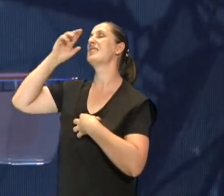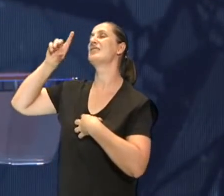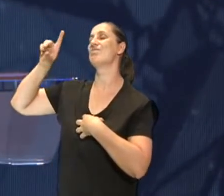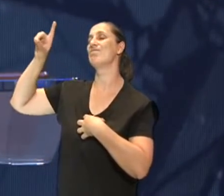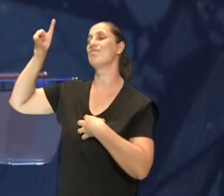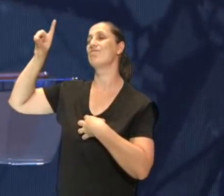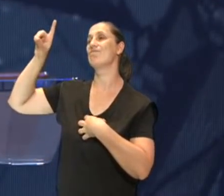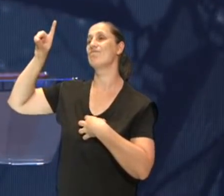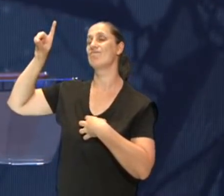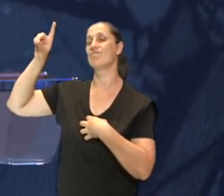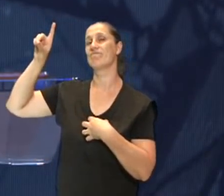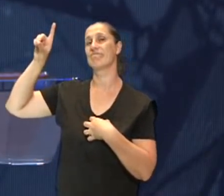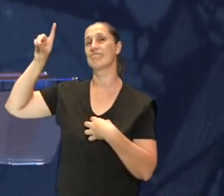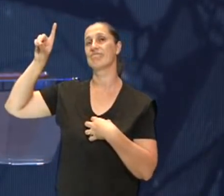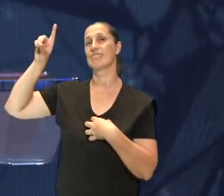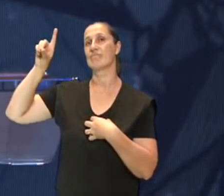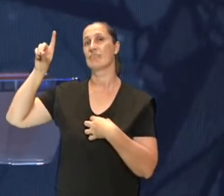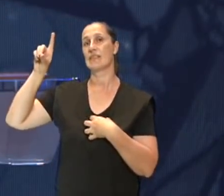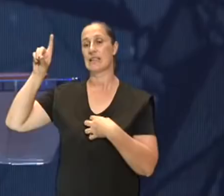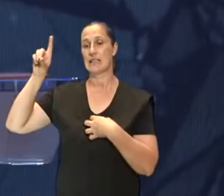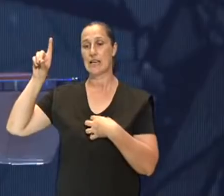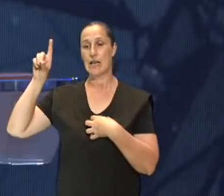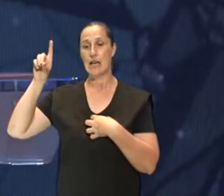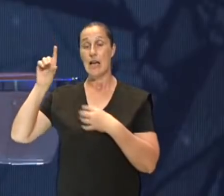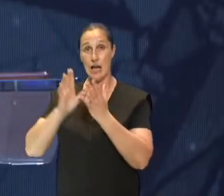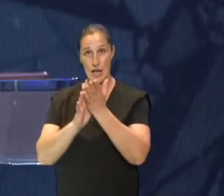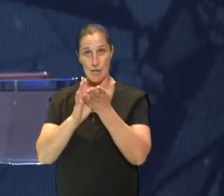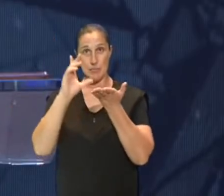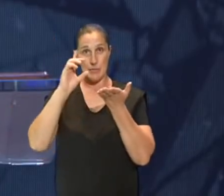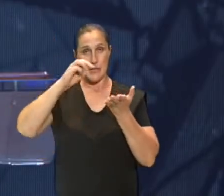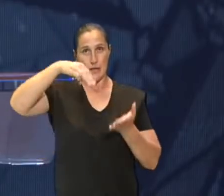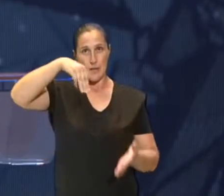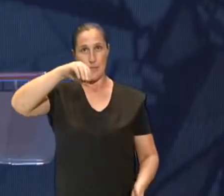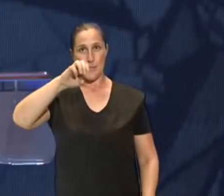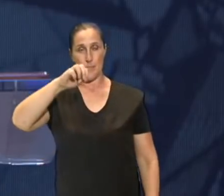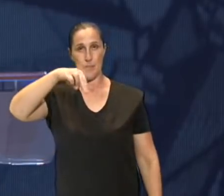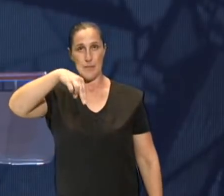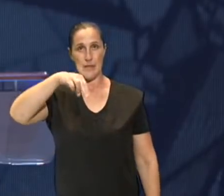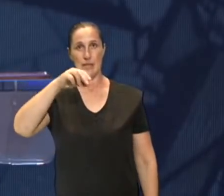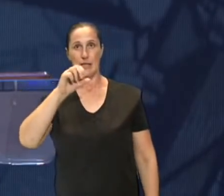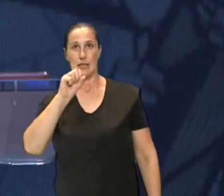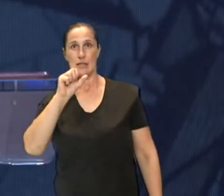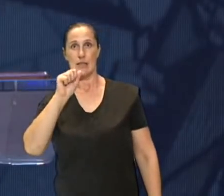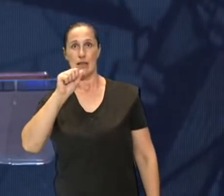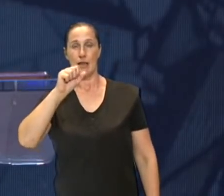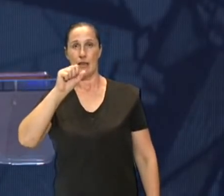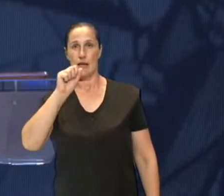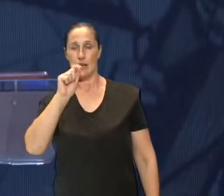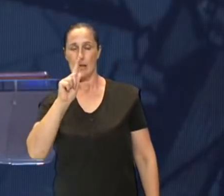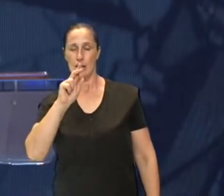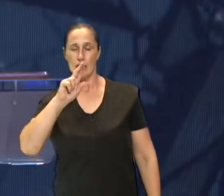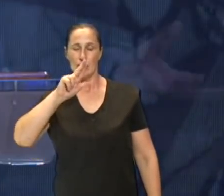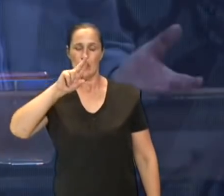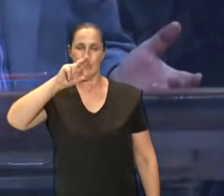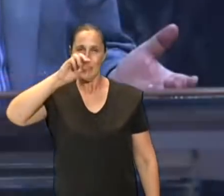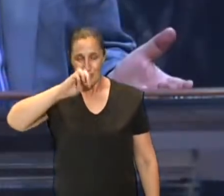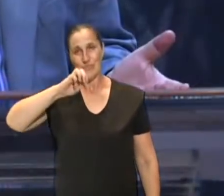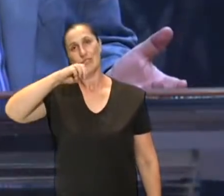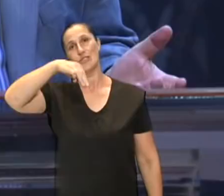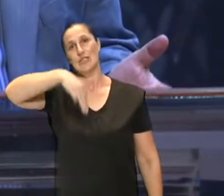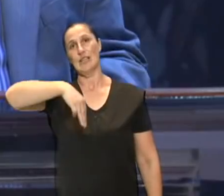isso comigo. E a Bíblia, a mensagem, ela coloca da seguinte maneira, o versículo 15: mas de que